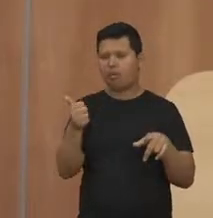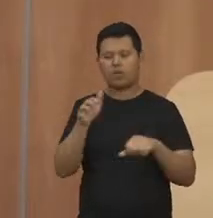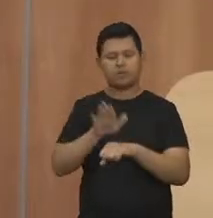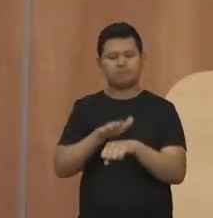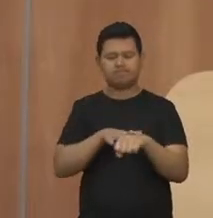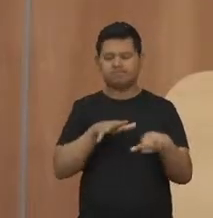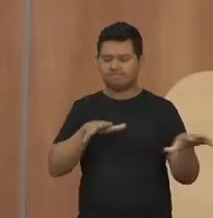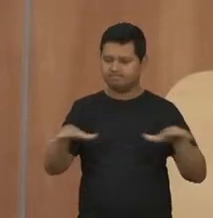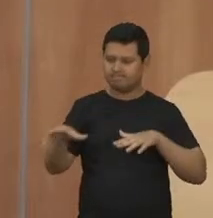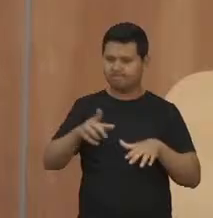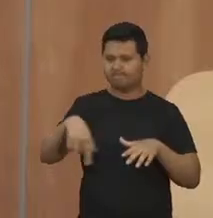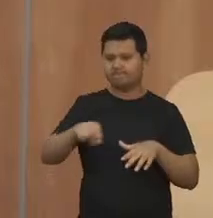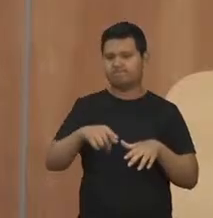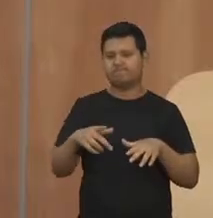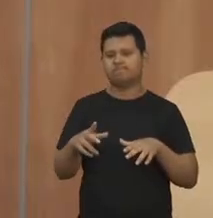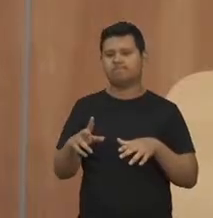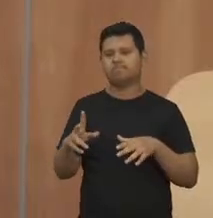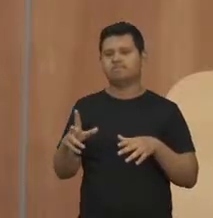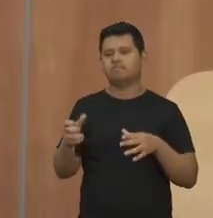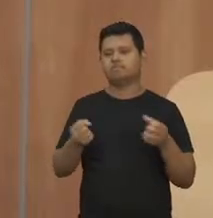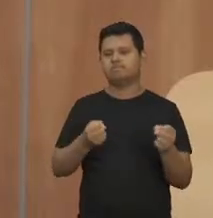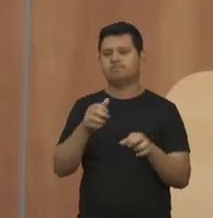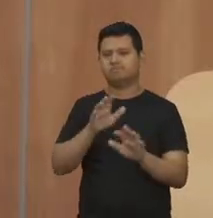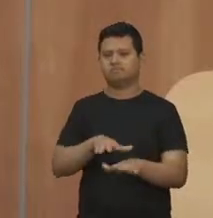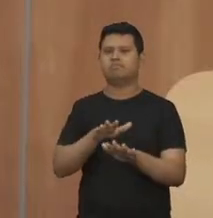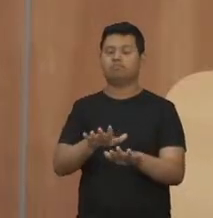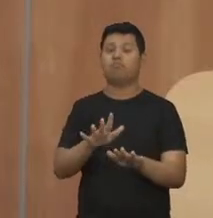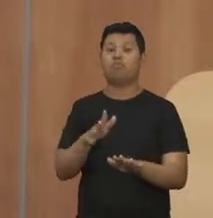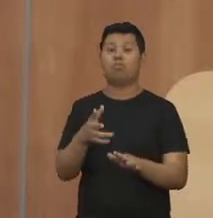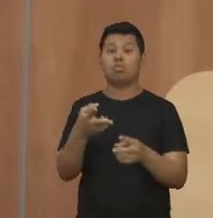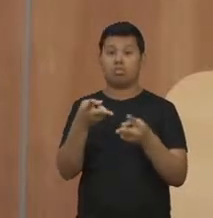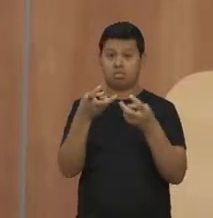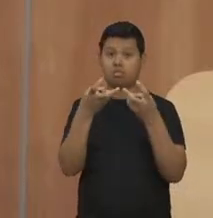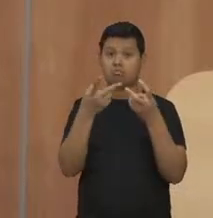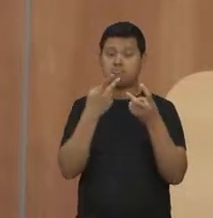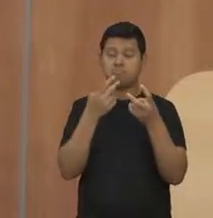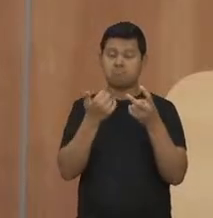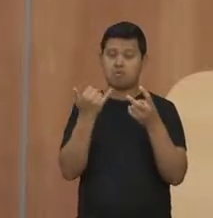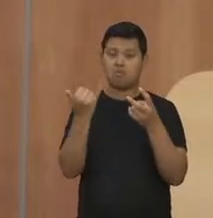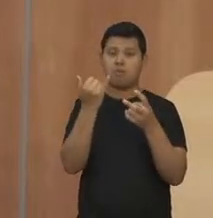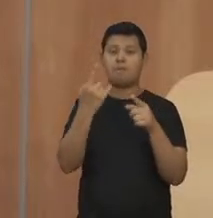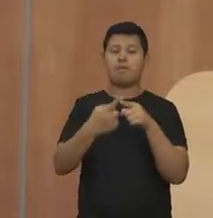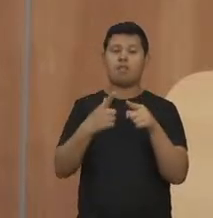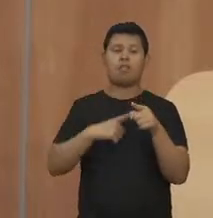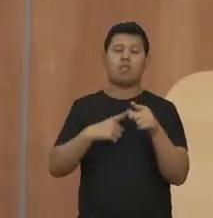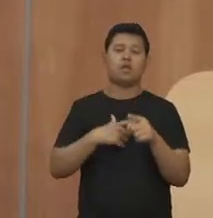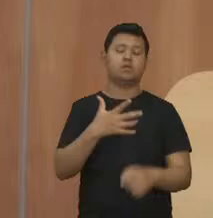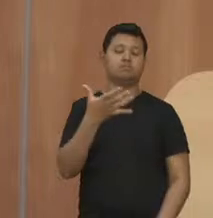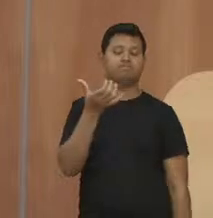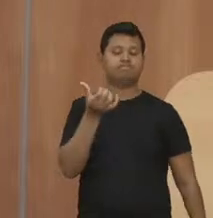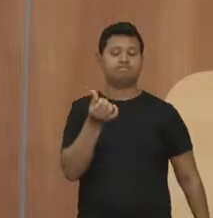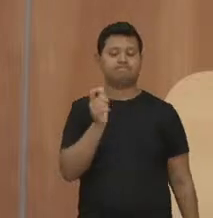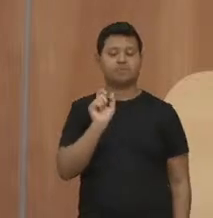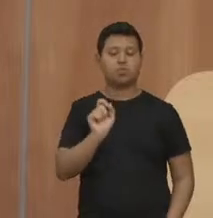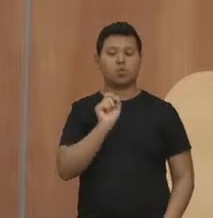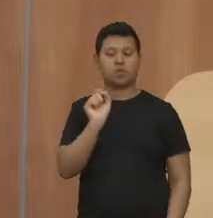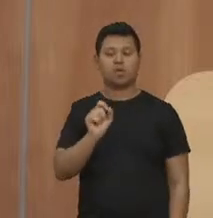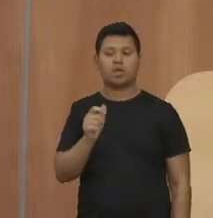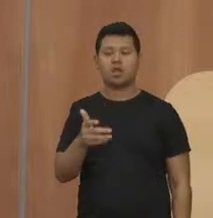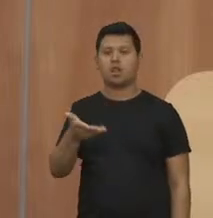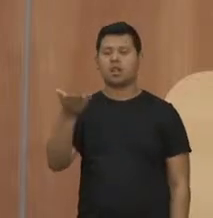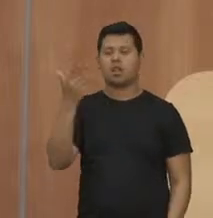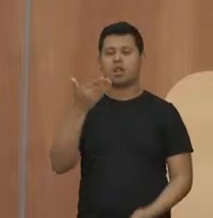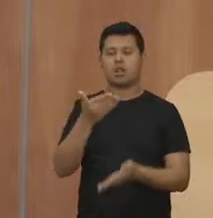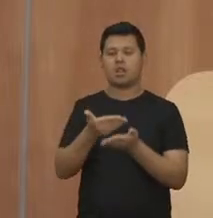práticas no trânsito. E é um trabalho bem interessante porque envolve 6 aulas. No começo, quando a gente criou o projeto, né,